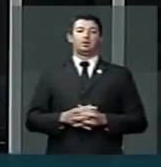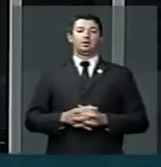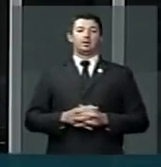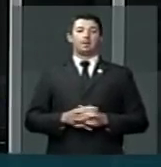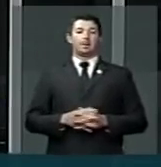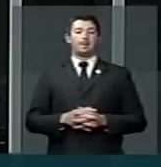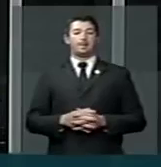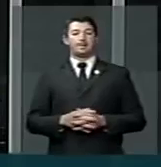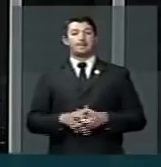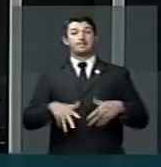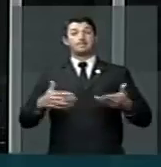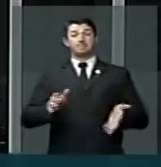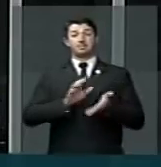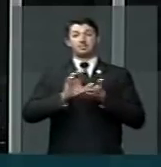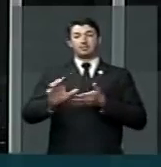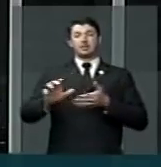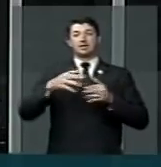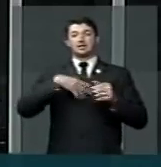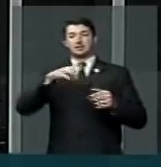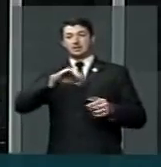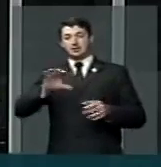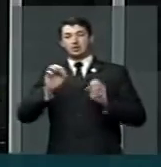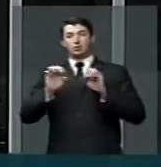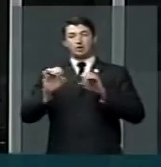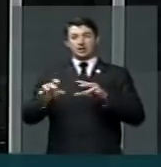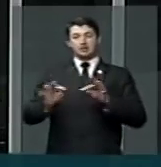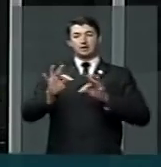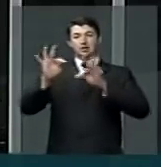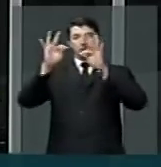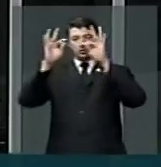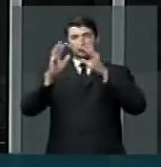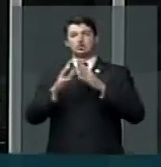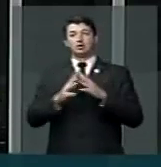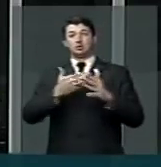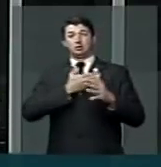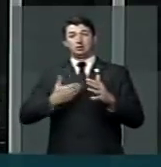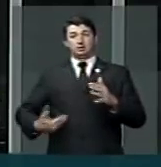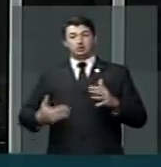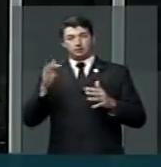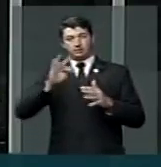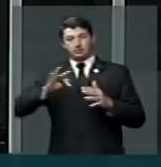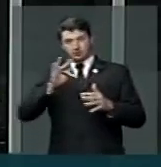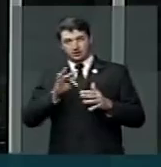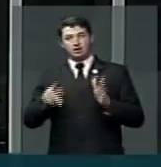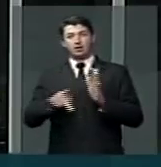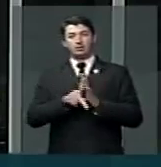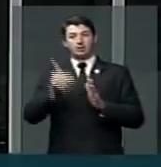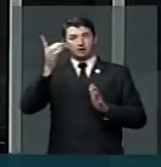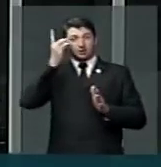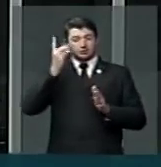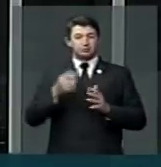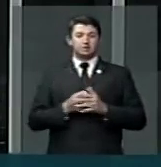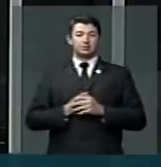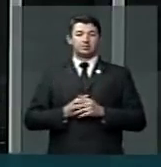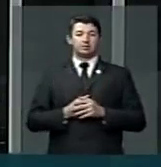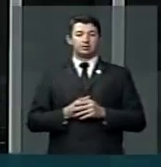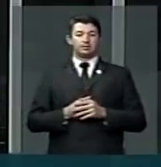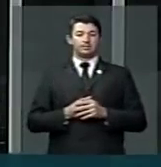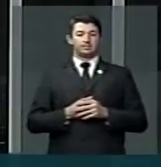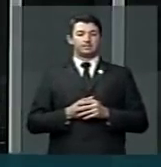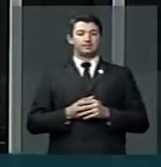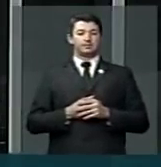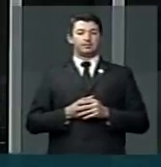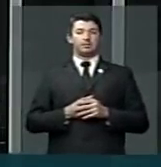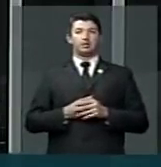Ao investir em educação, ciência e tecnologia, senhor presidente, o governo federal, o governo da presidenta Dilma, está criando